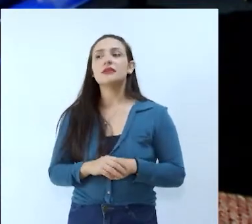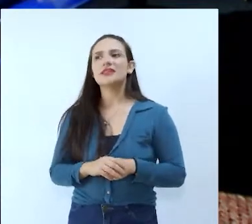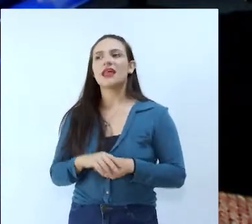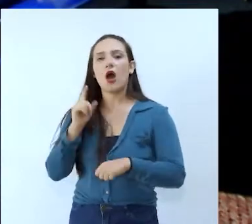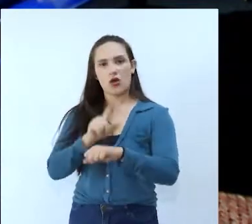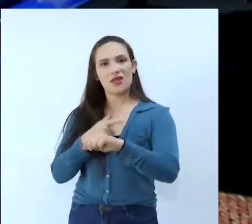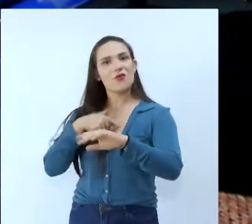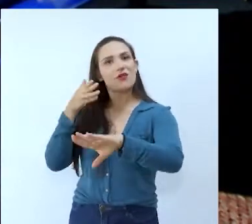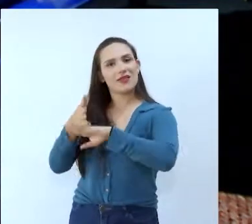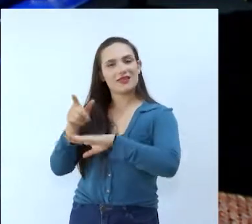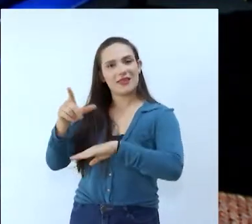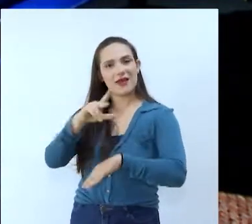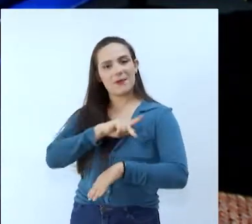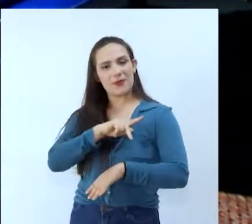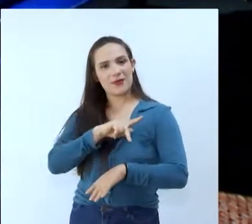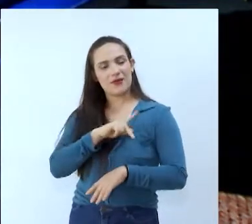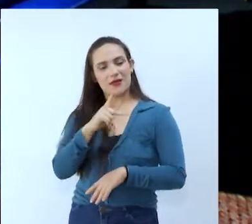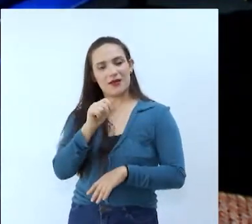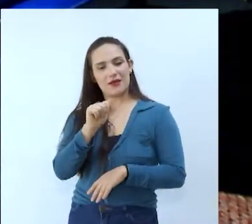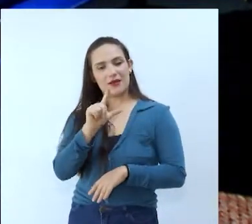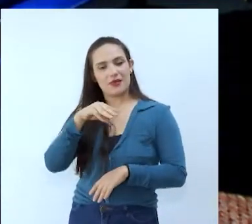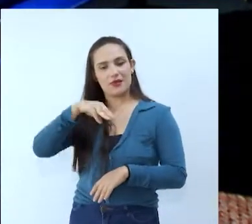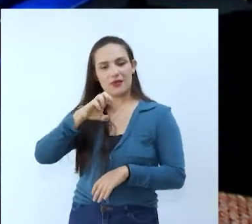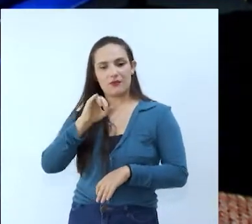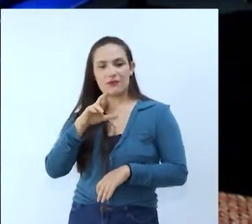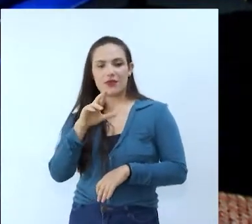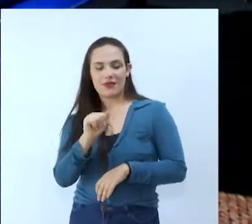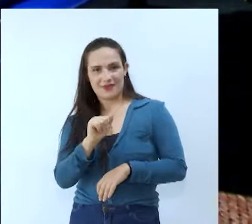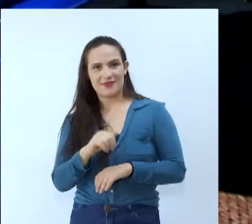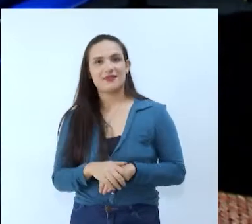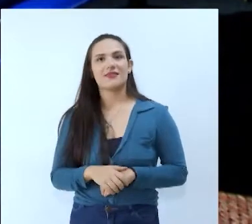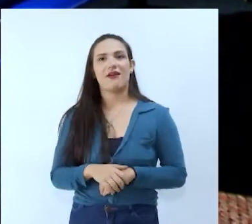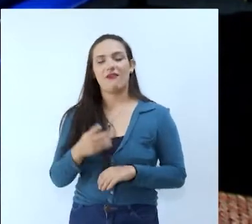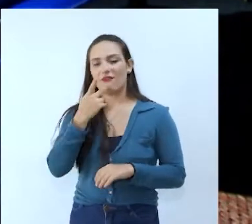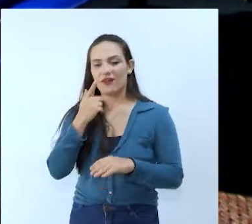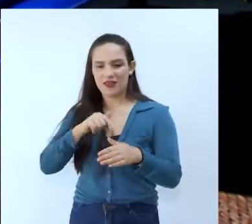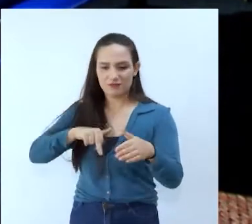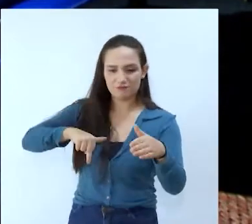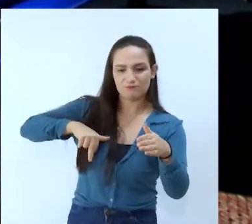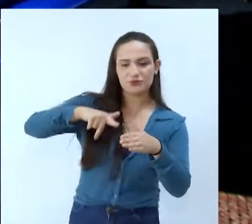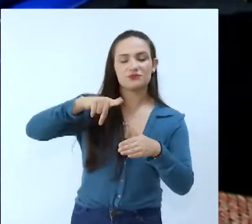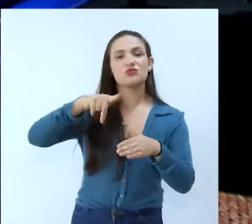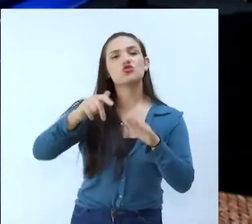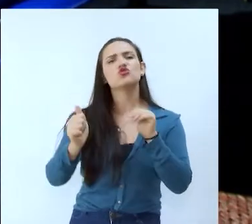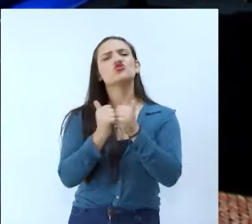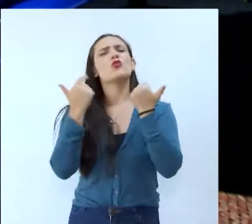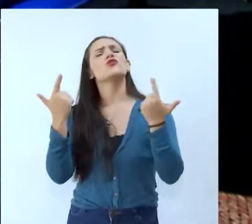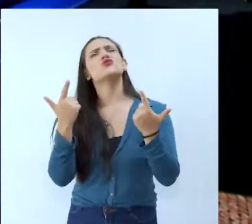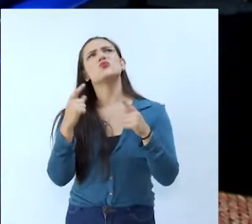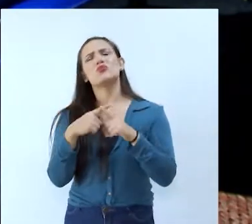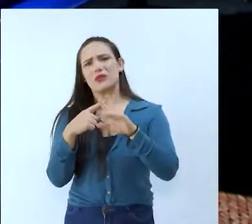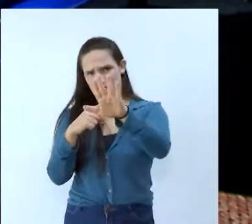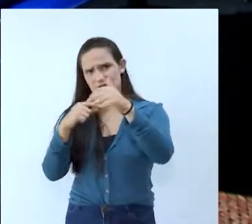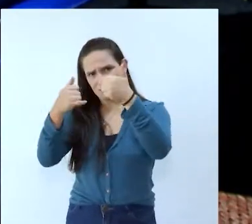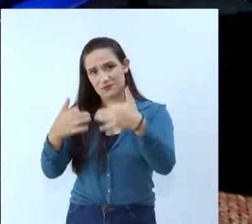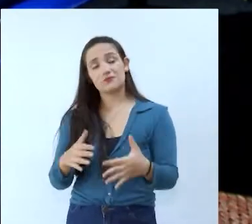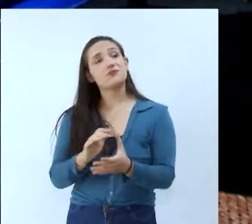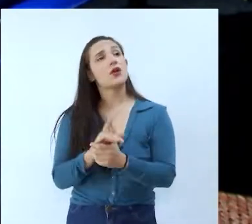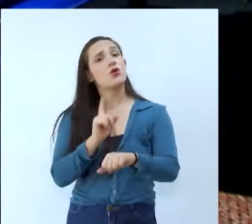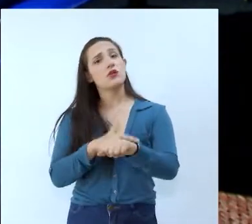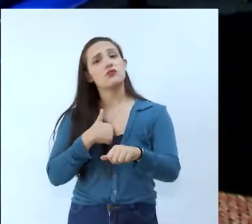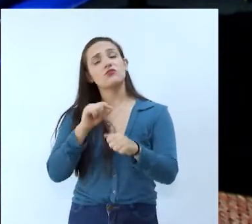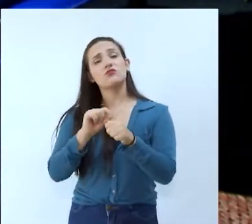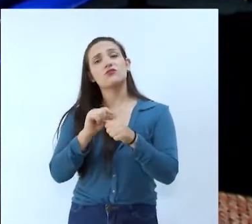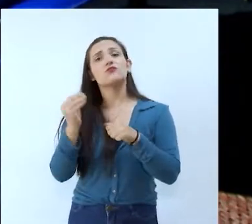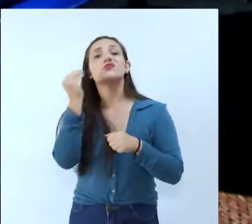não vai dar para jogar, né? Aí entrei, nisso saiu uma lateral, um escanteio, tá? Eu fui